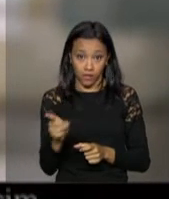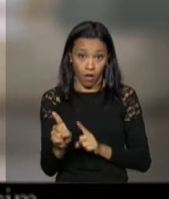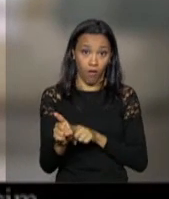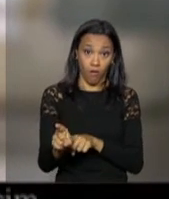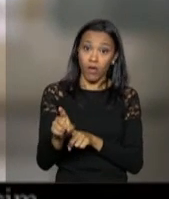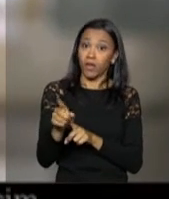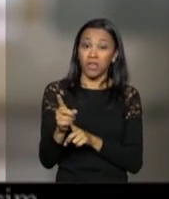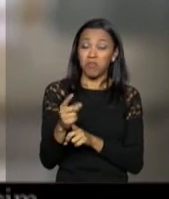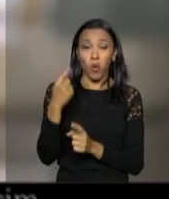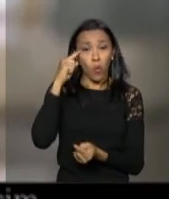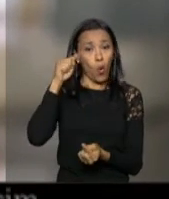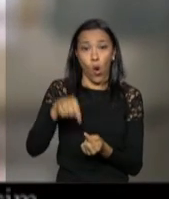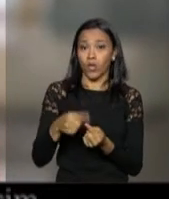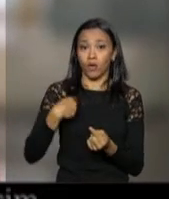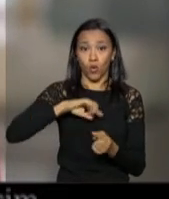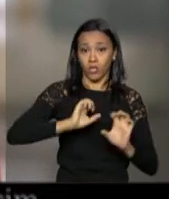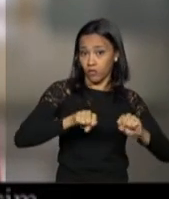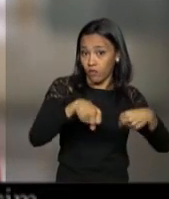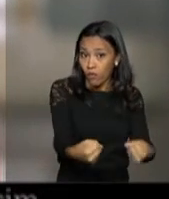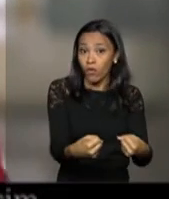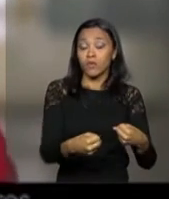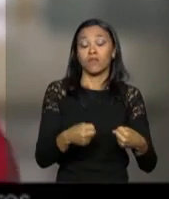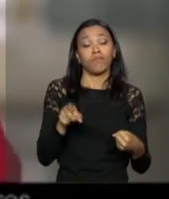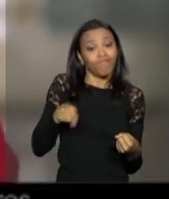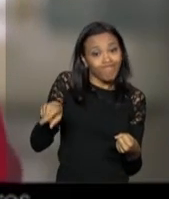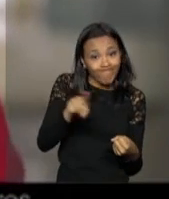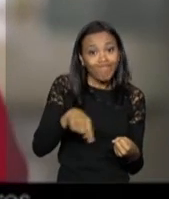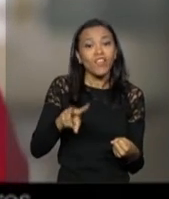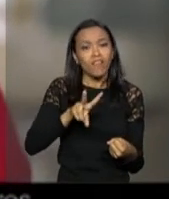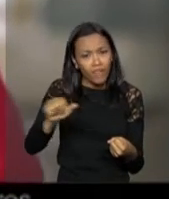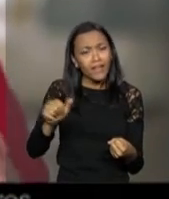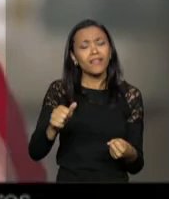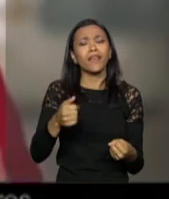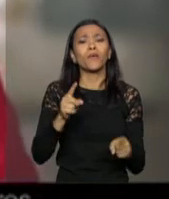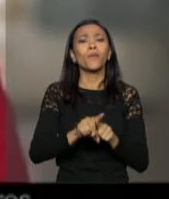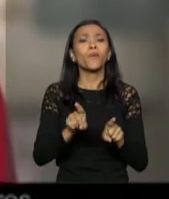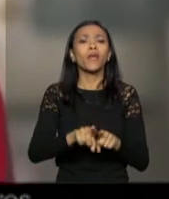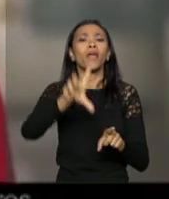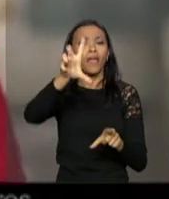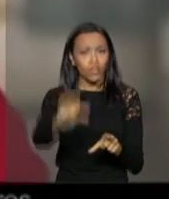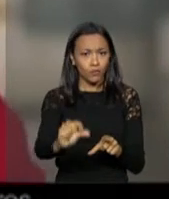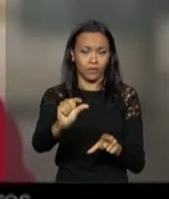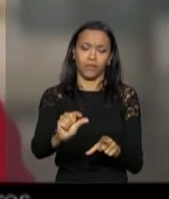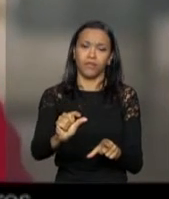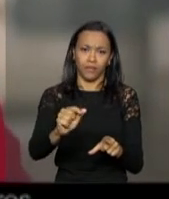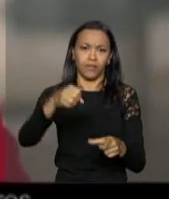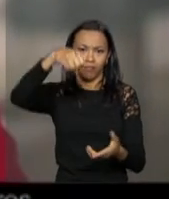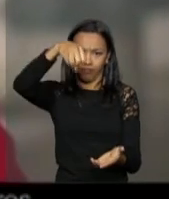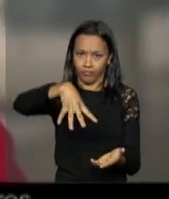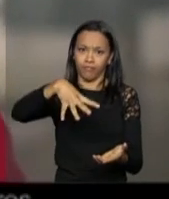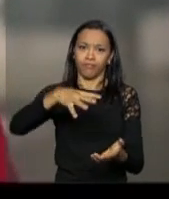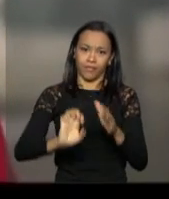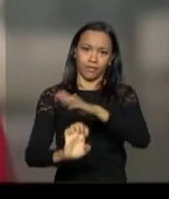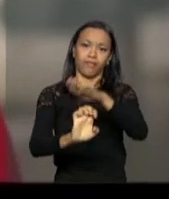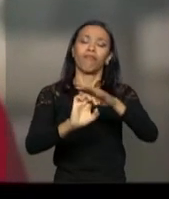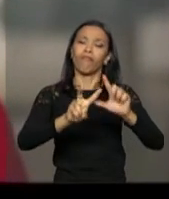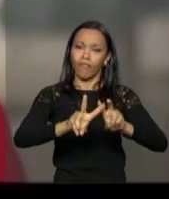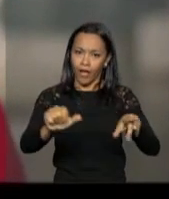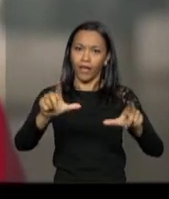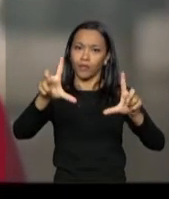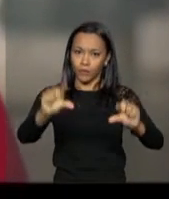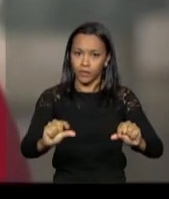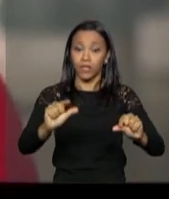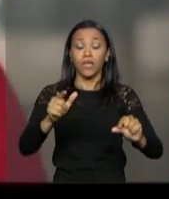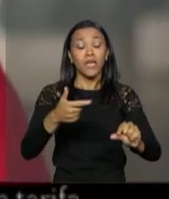ao nosso esforço terão, ainda assim, sua conta de luz reduzida como todos os brasileiros. Espero